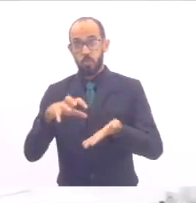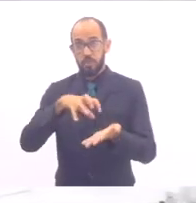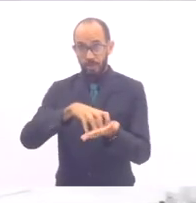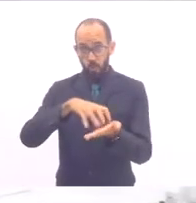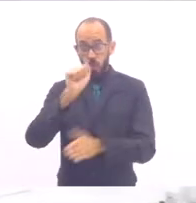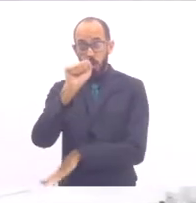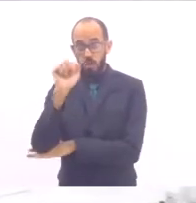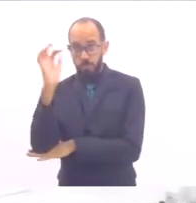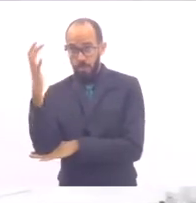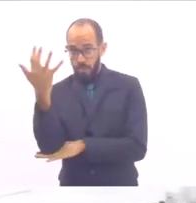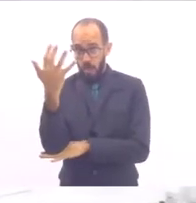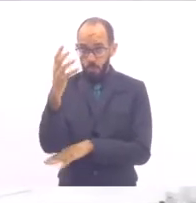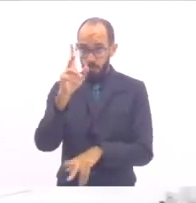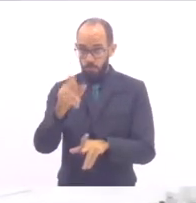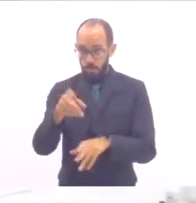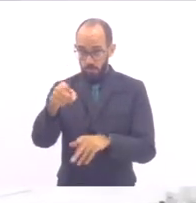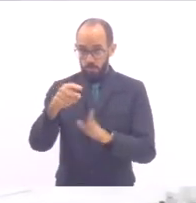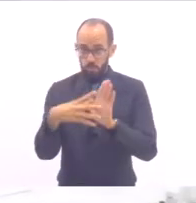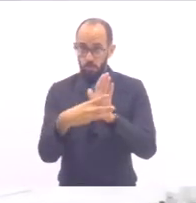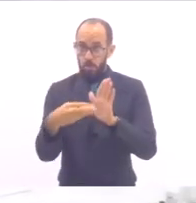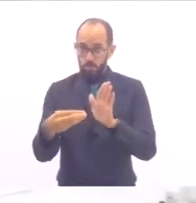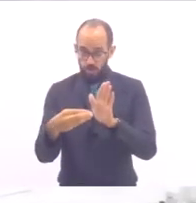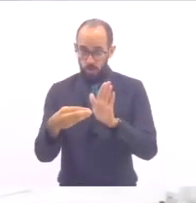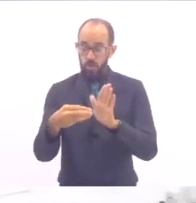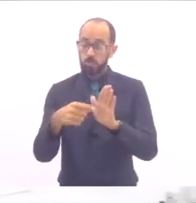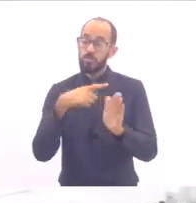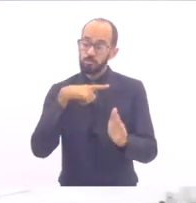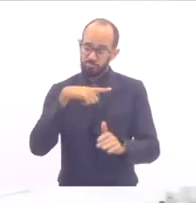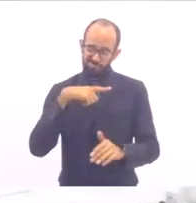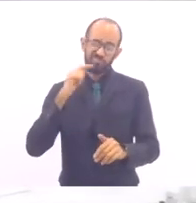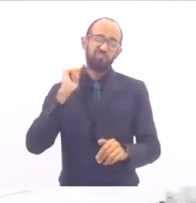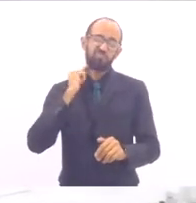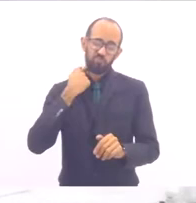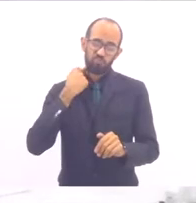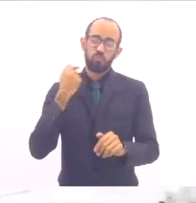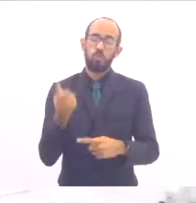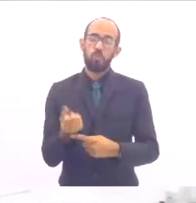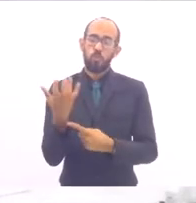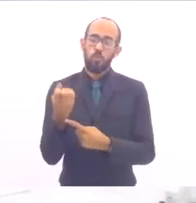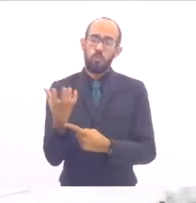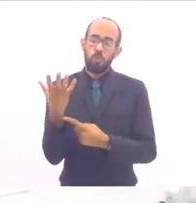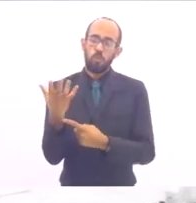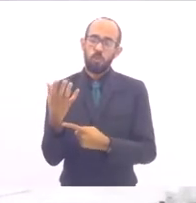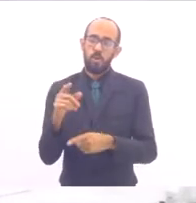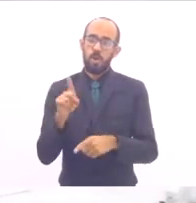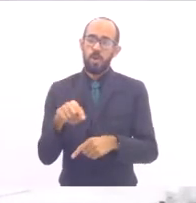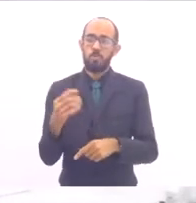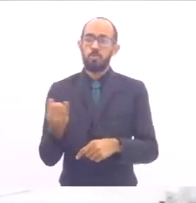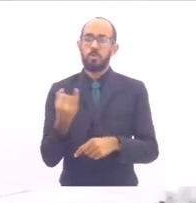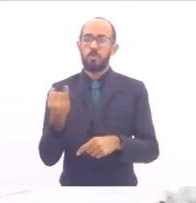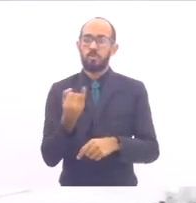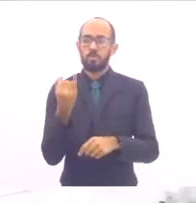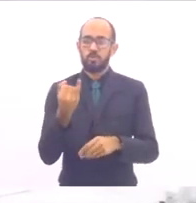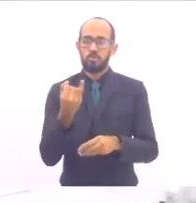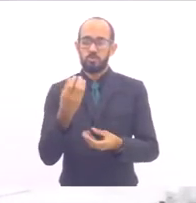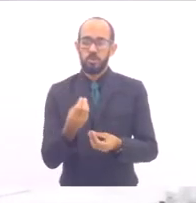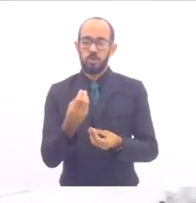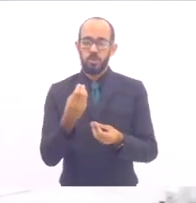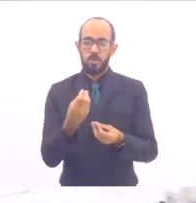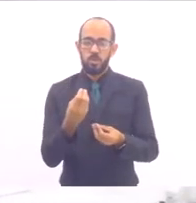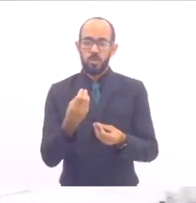mesmo dentro do padrão, está poluindo, está emitindo, crave lá entregar os